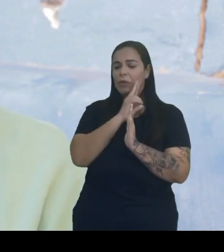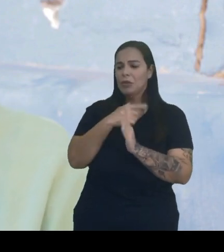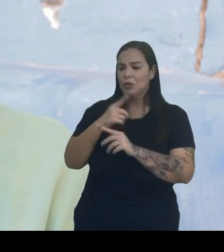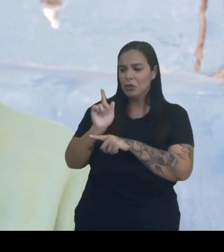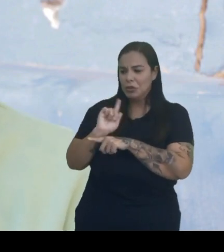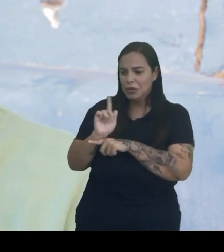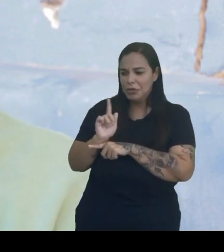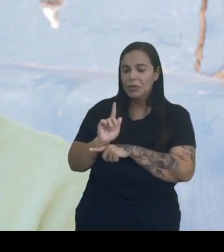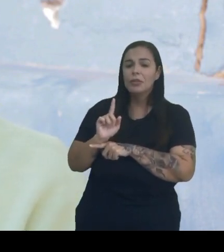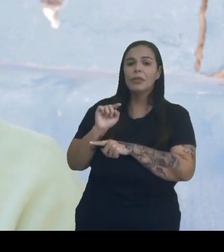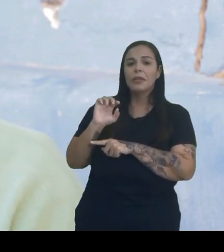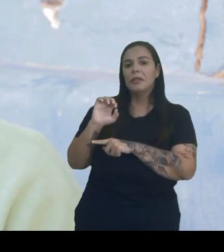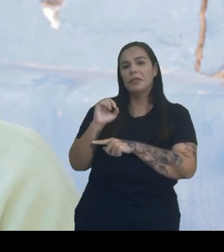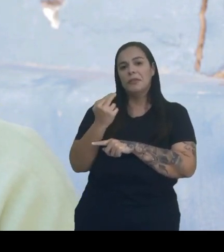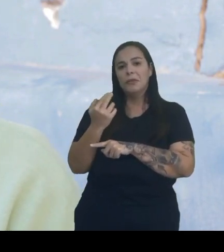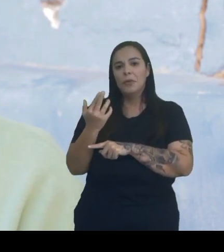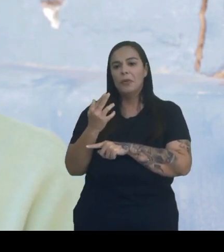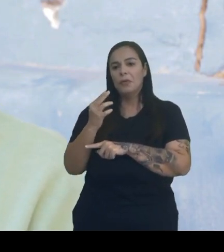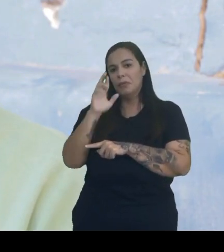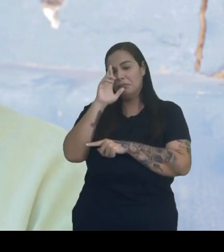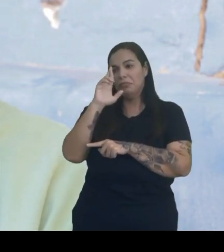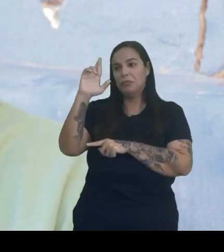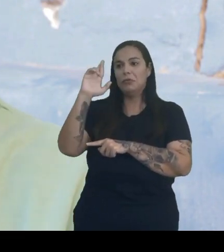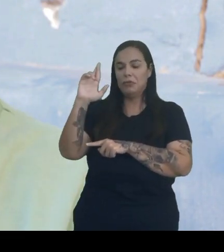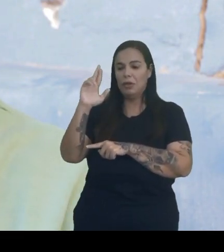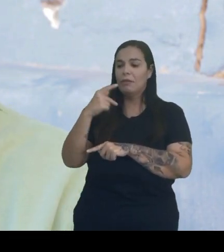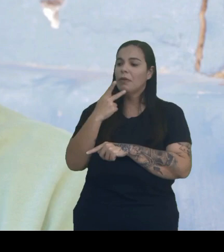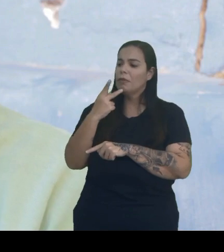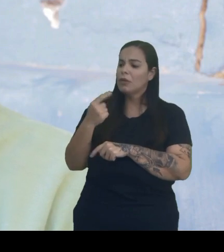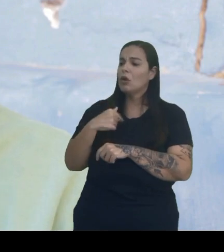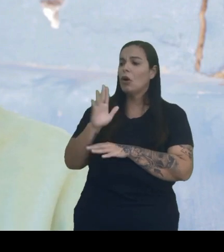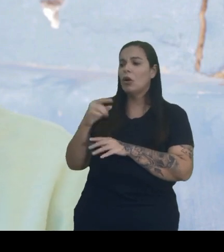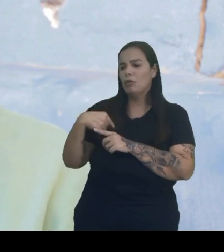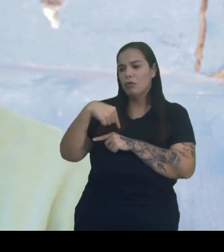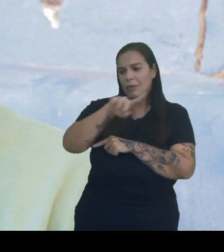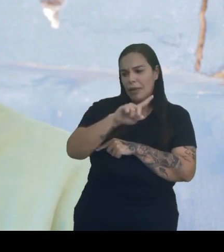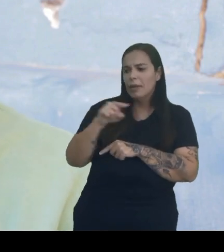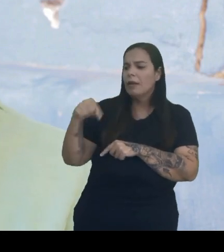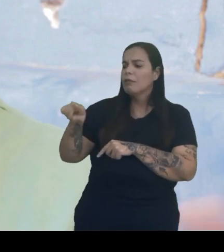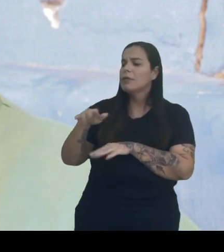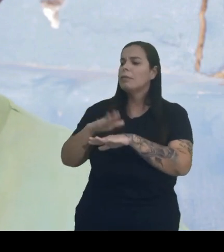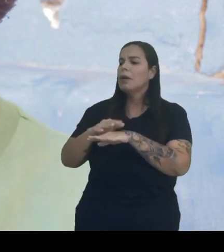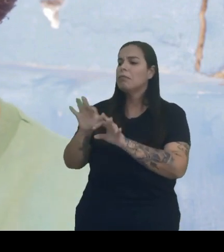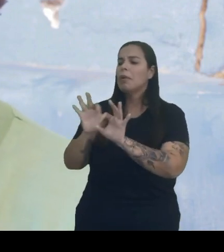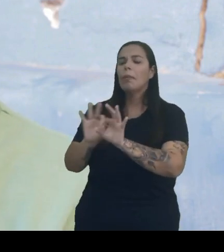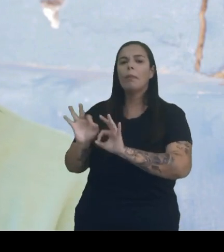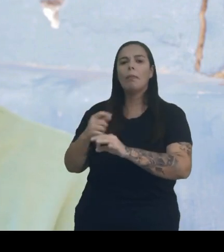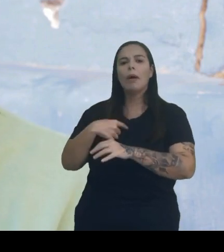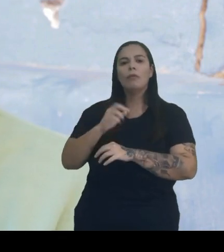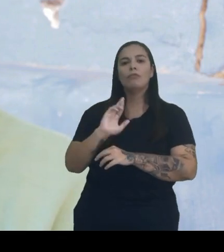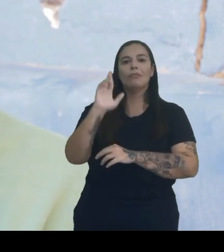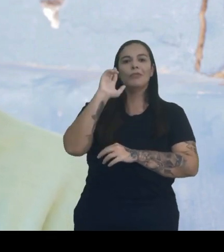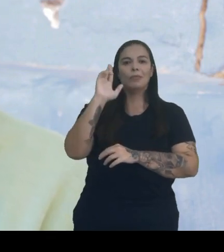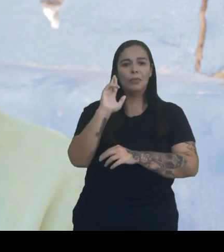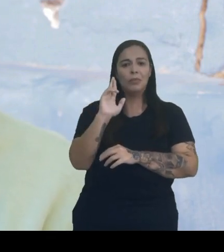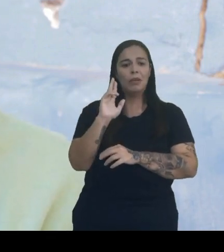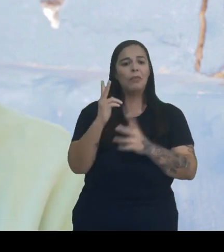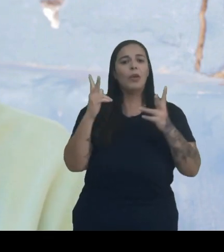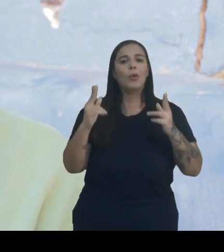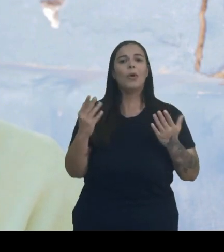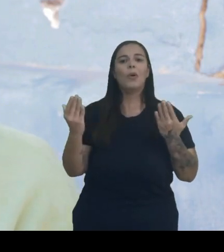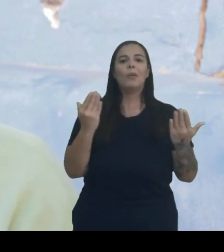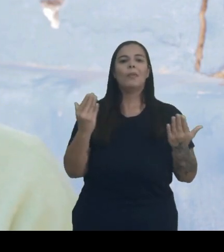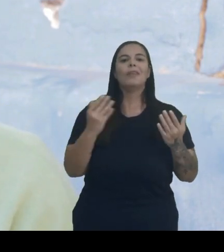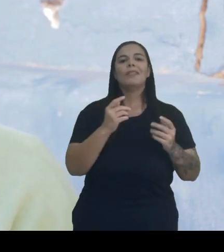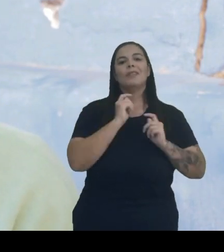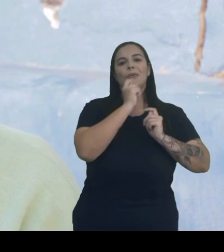gerente, Michele, eu vou sair, hoje eu não venho mais aqui, você vê isso, vê aquilo, está faltando isso, vai chegar aquilo, você coordena isso aí, olha o pessoal.